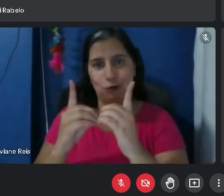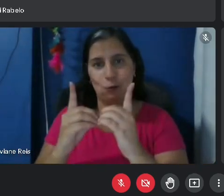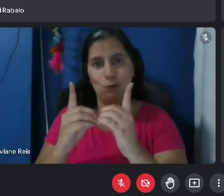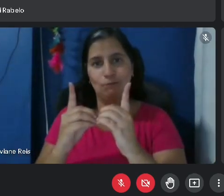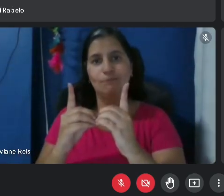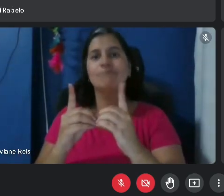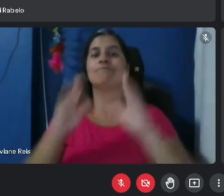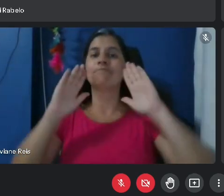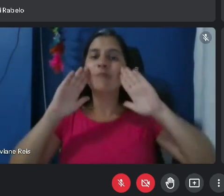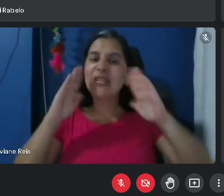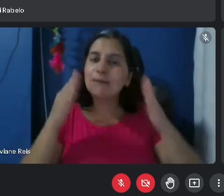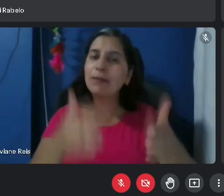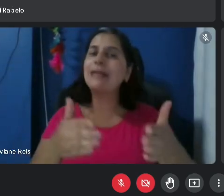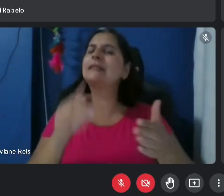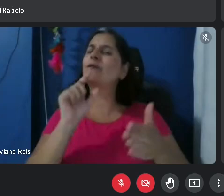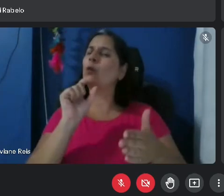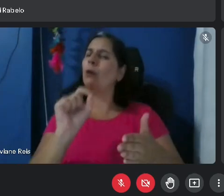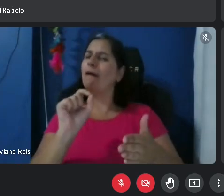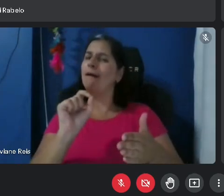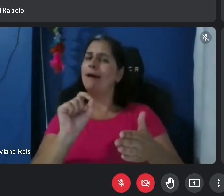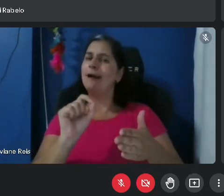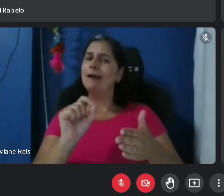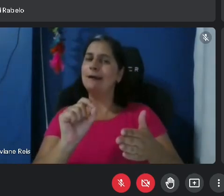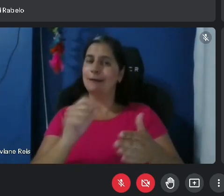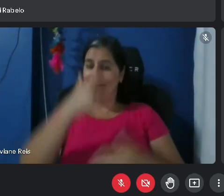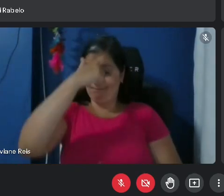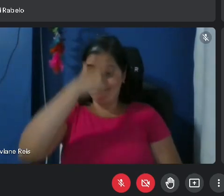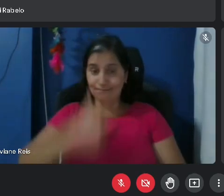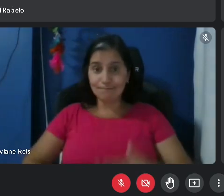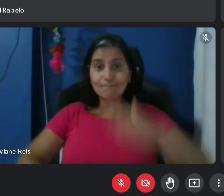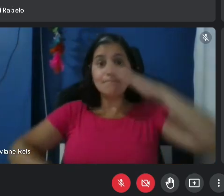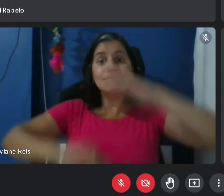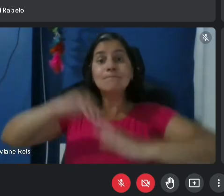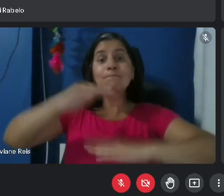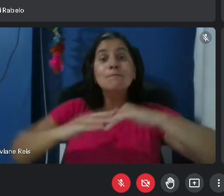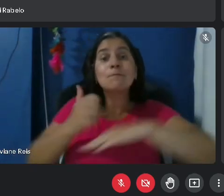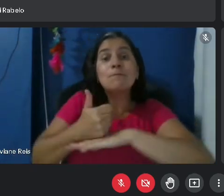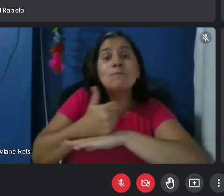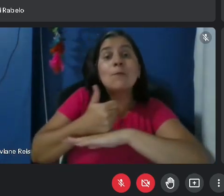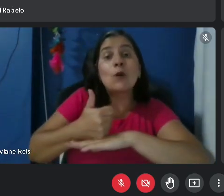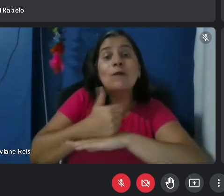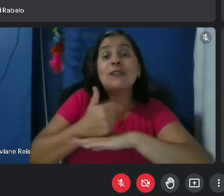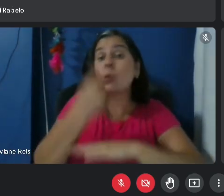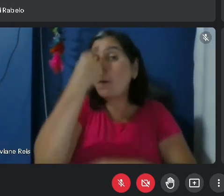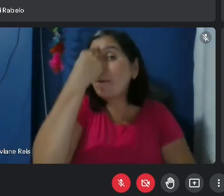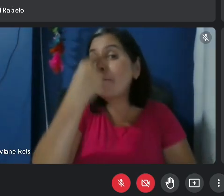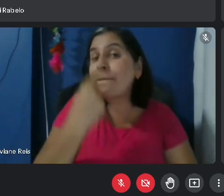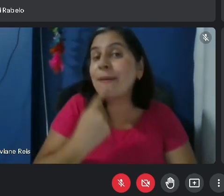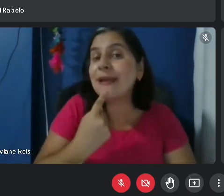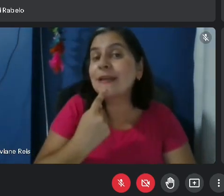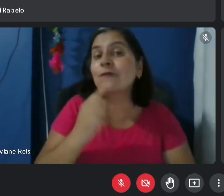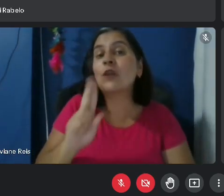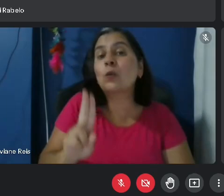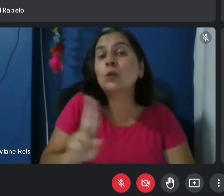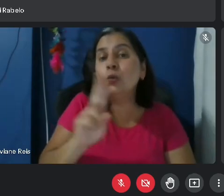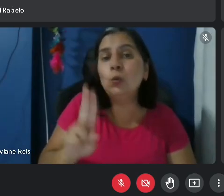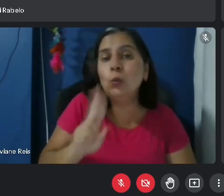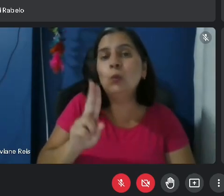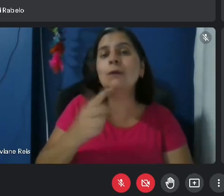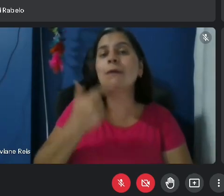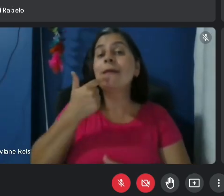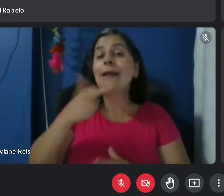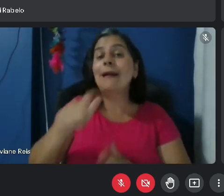essas práticas nos materiais didáticos, com esse foco. O foco qual? O foco na prática, na